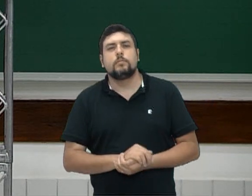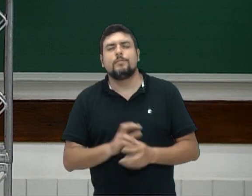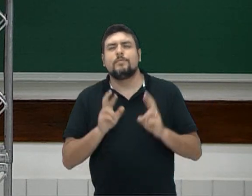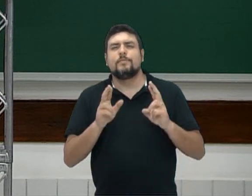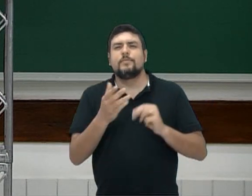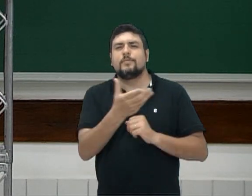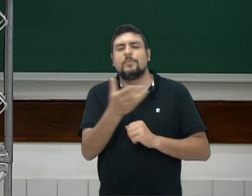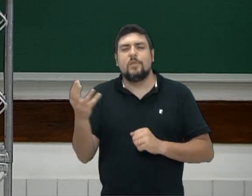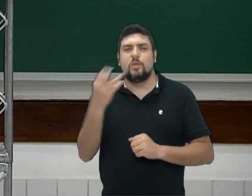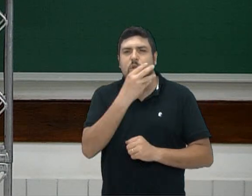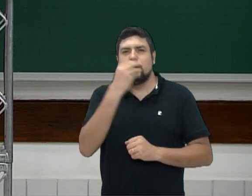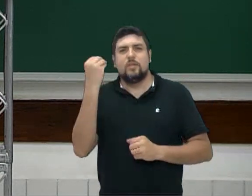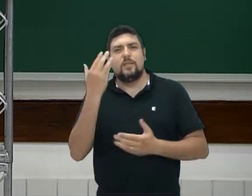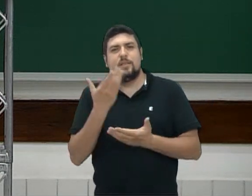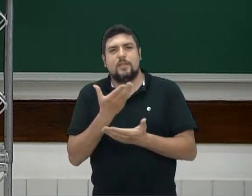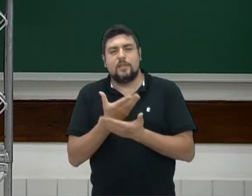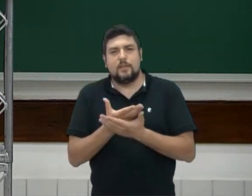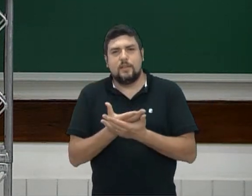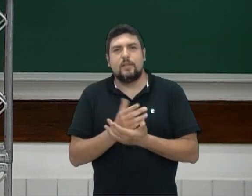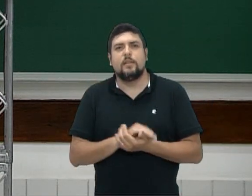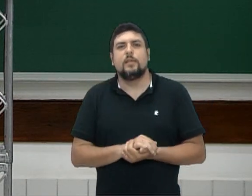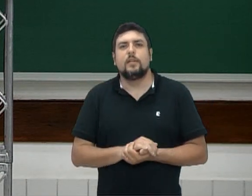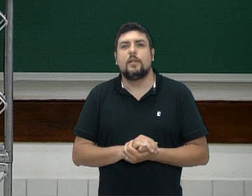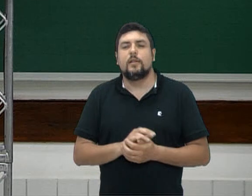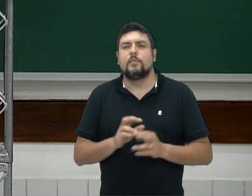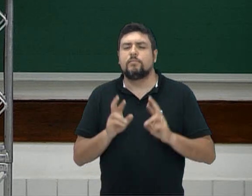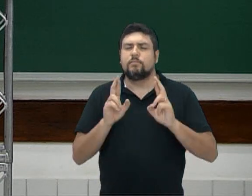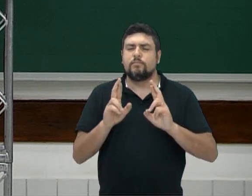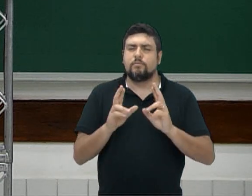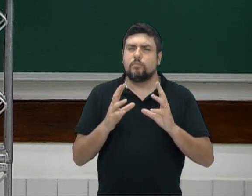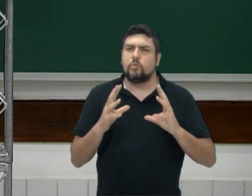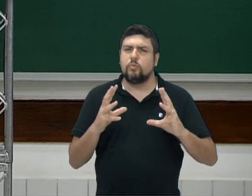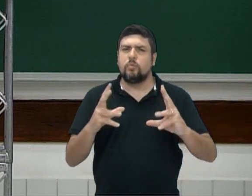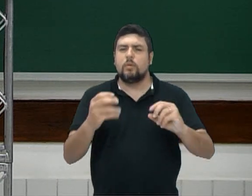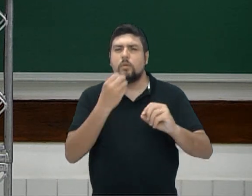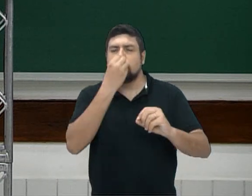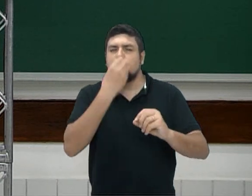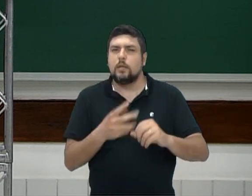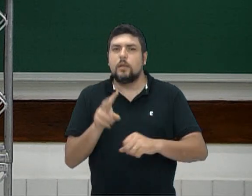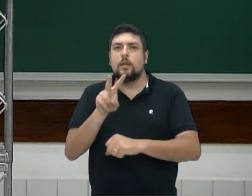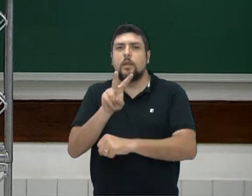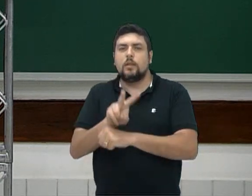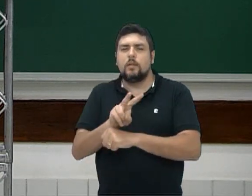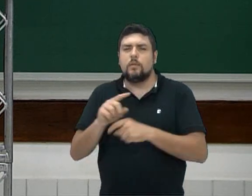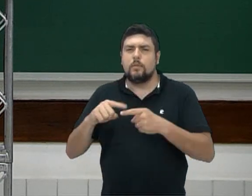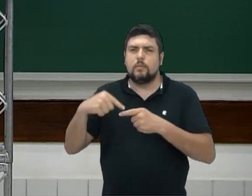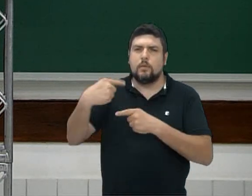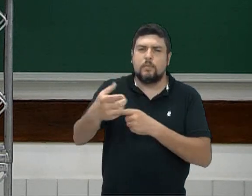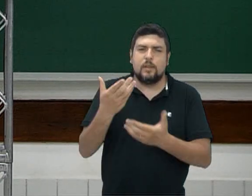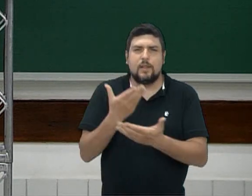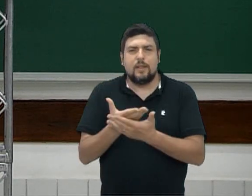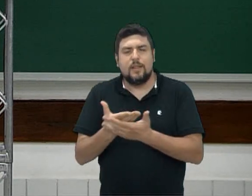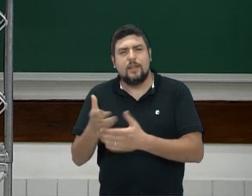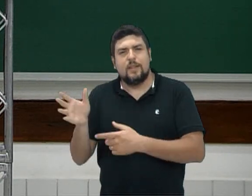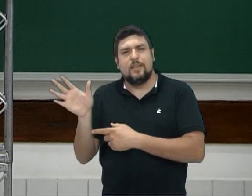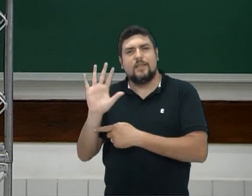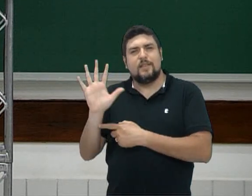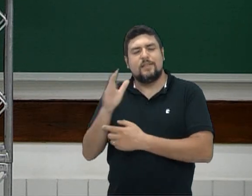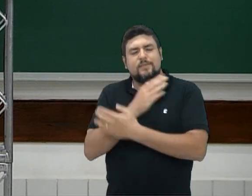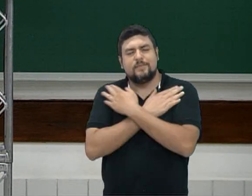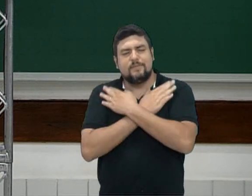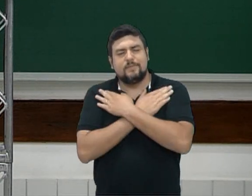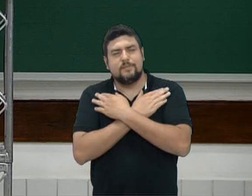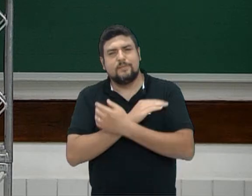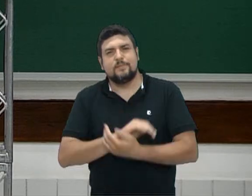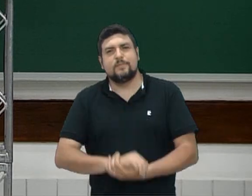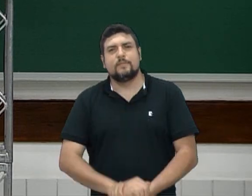aula. Espero que vocês estejam todos bem, né? Se cuidem e até a próxima aula. Tchau, tchau a todos. Um abraço.